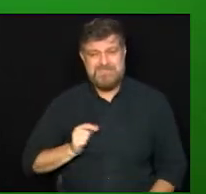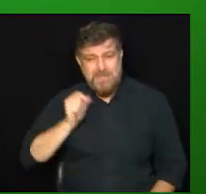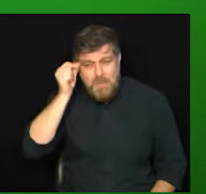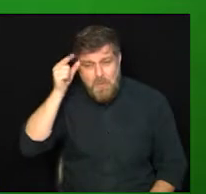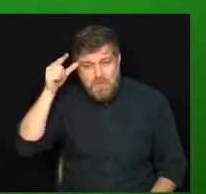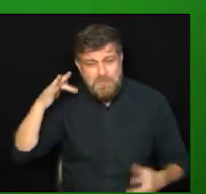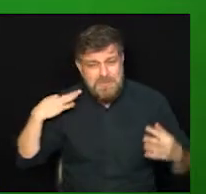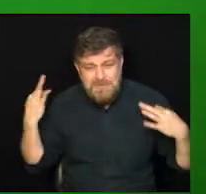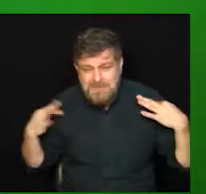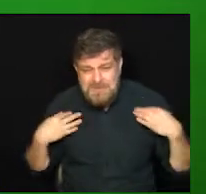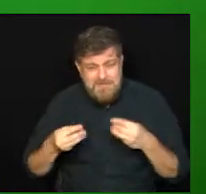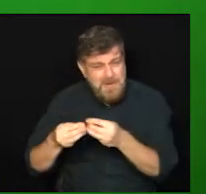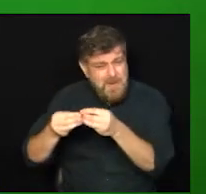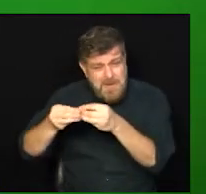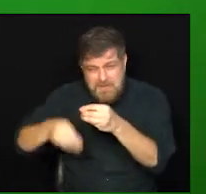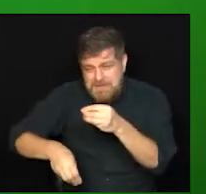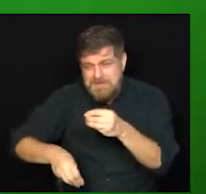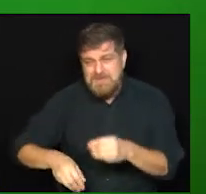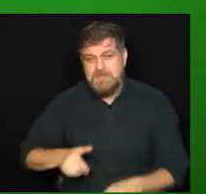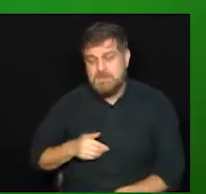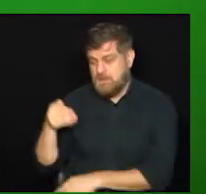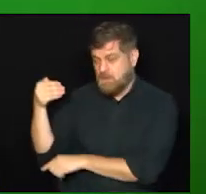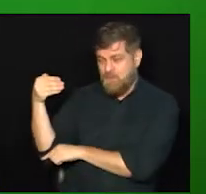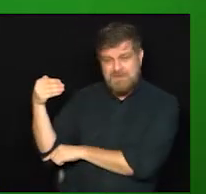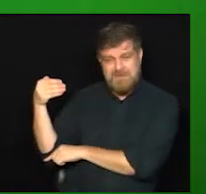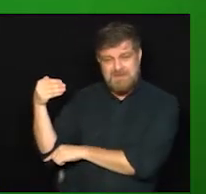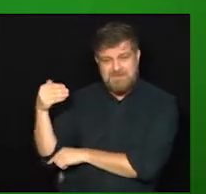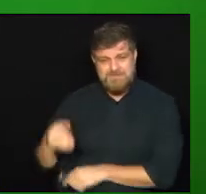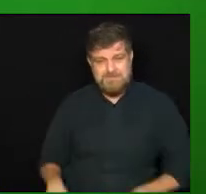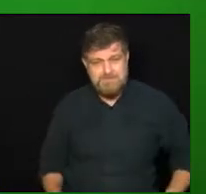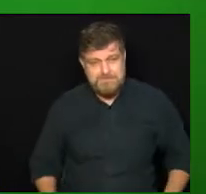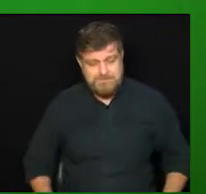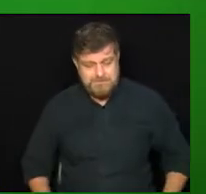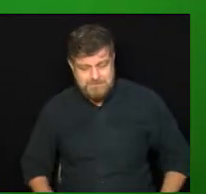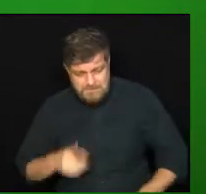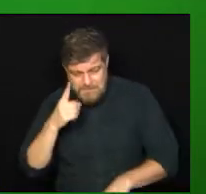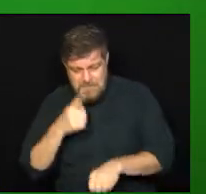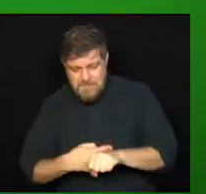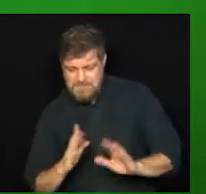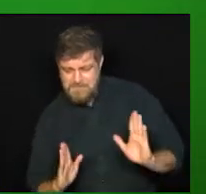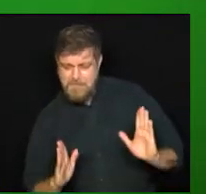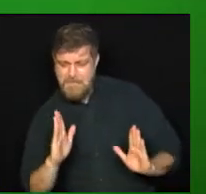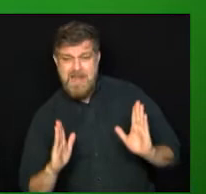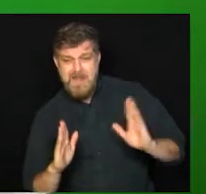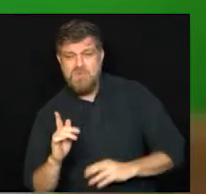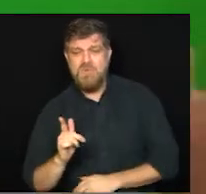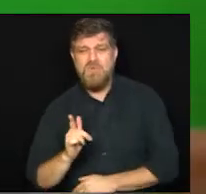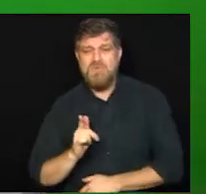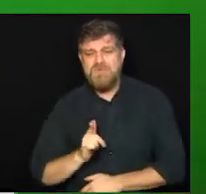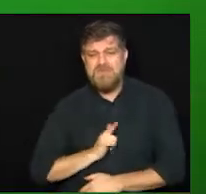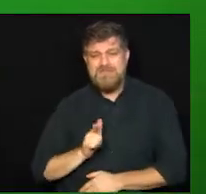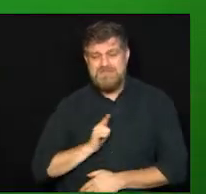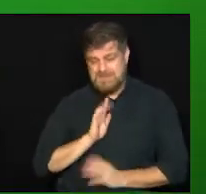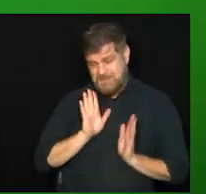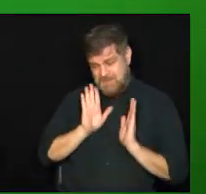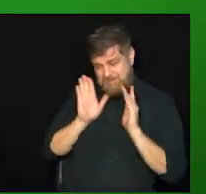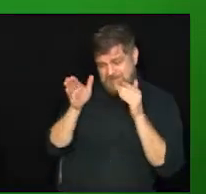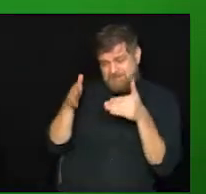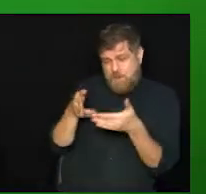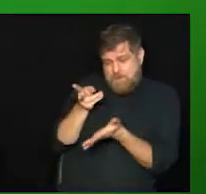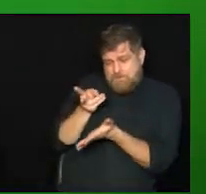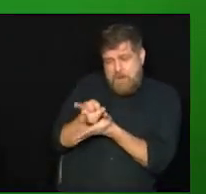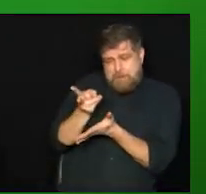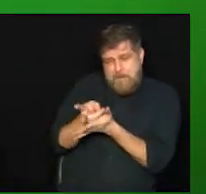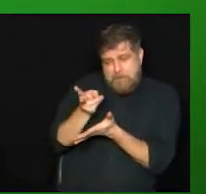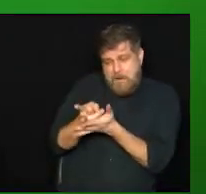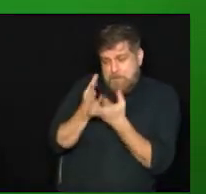que prejudica a hotelaria no momento que nós temos todo o nosso foco, né,